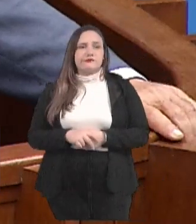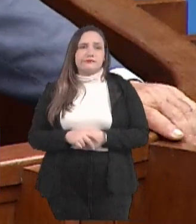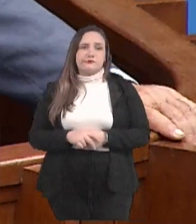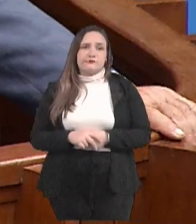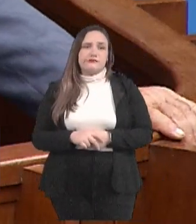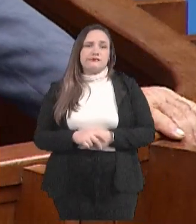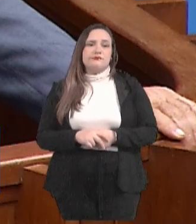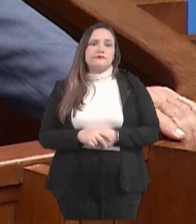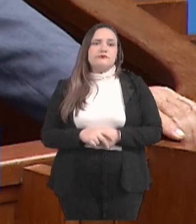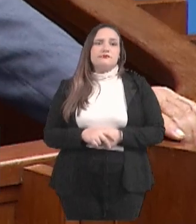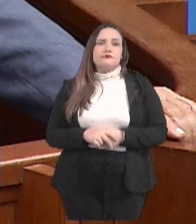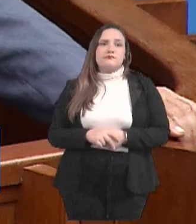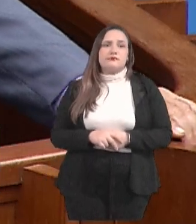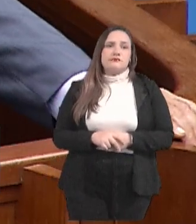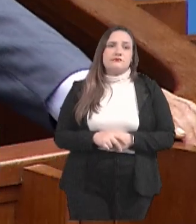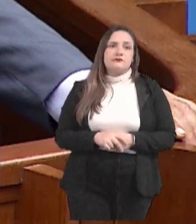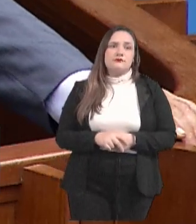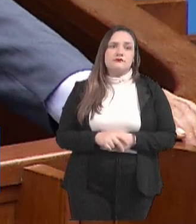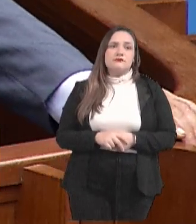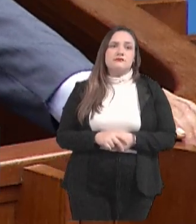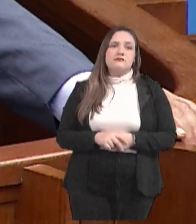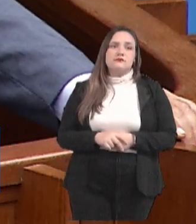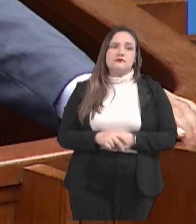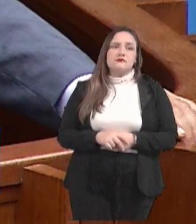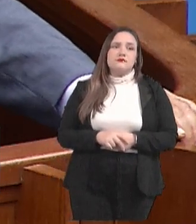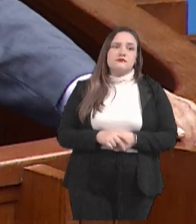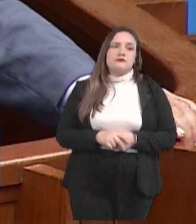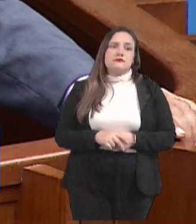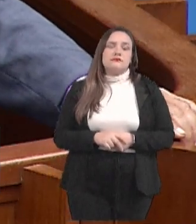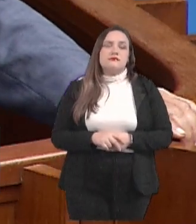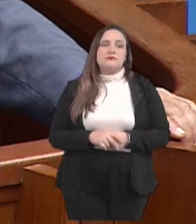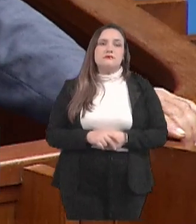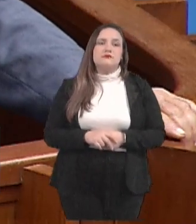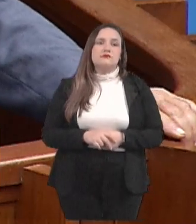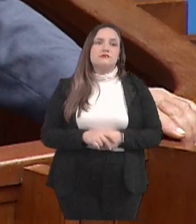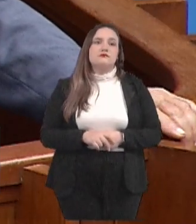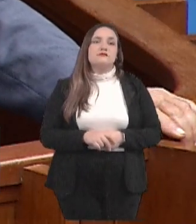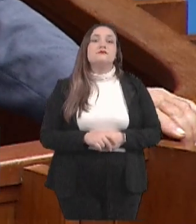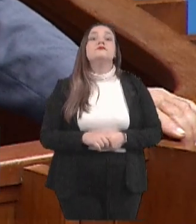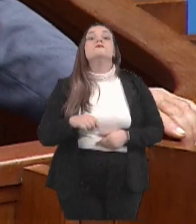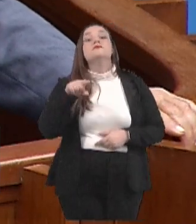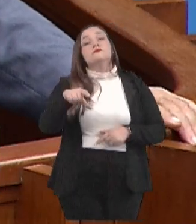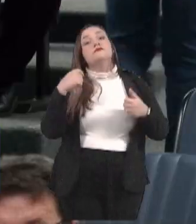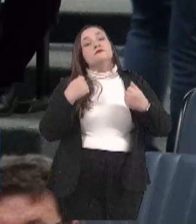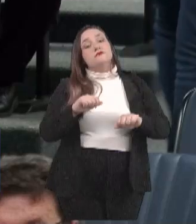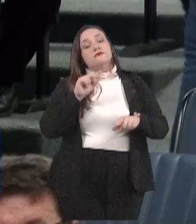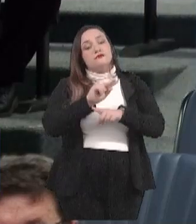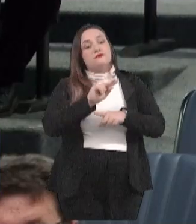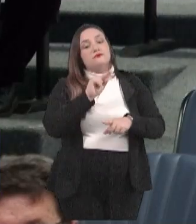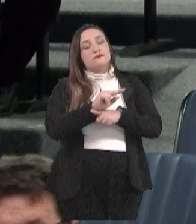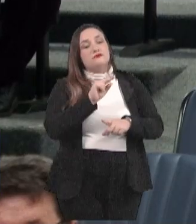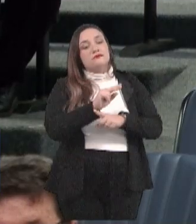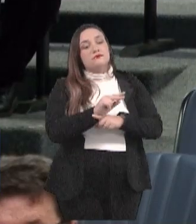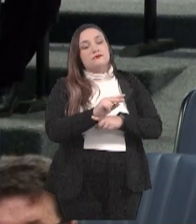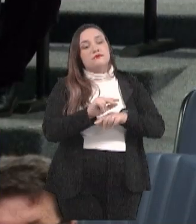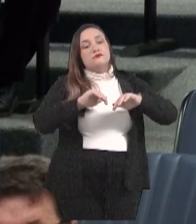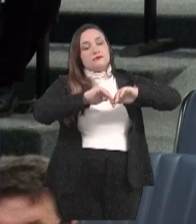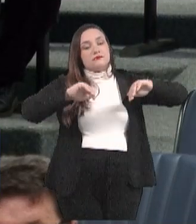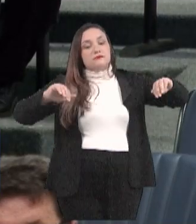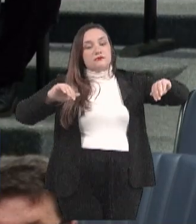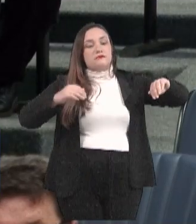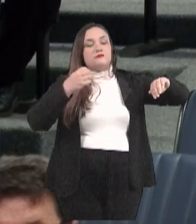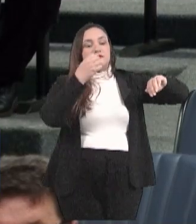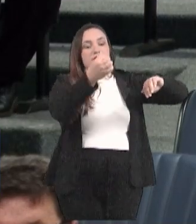ao Estado: você preserva 66 quilômetros na faixa de fronteira, o restante